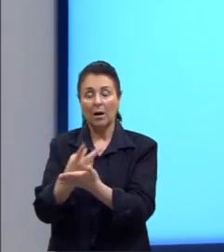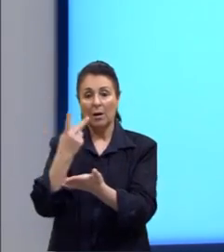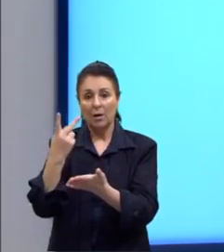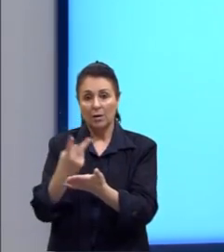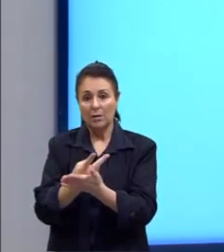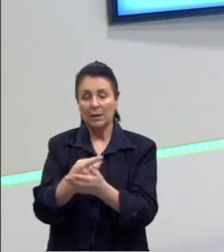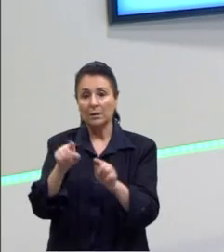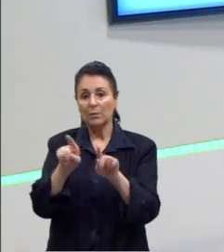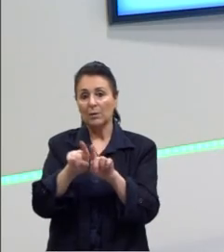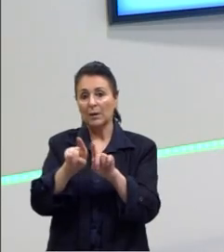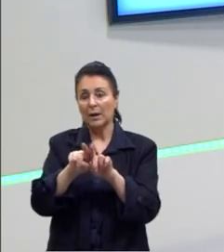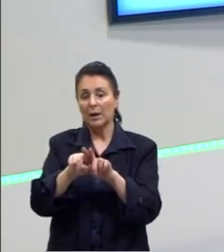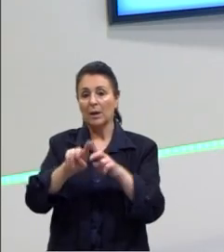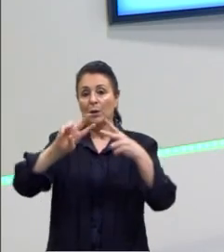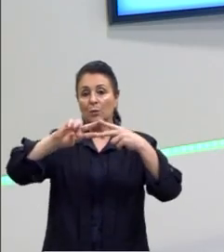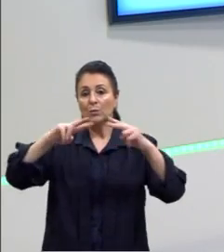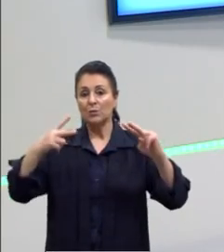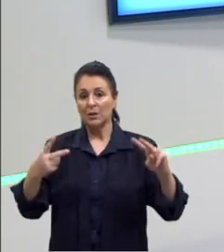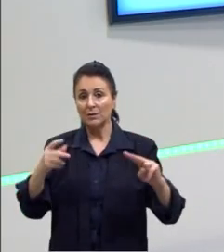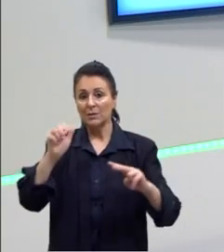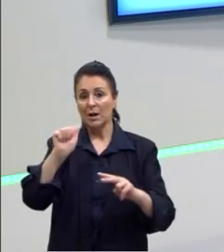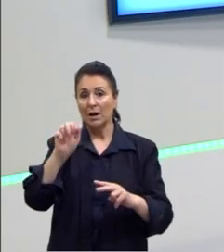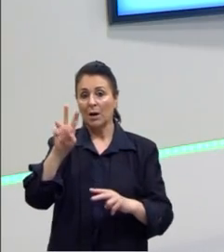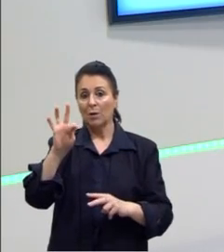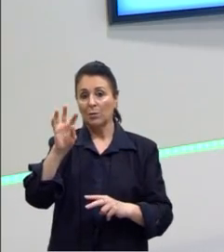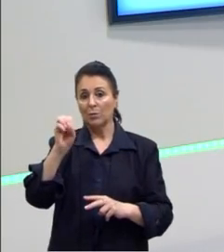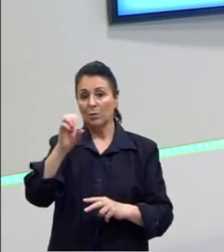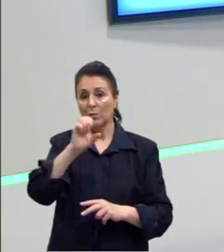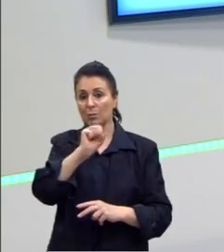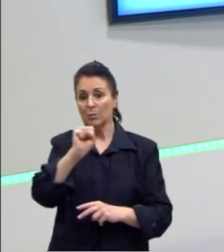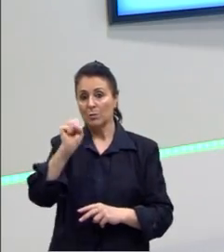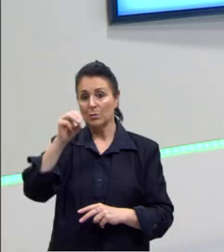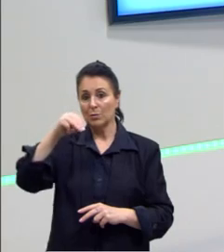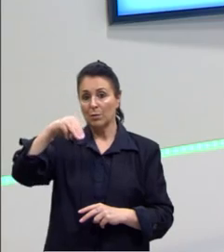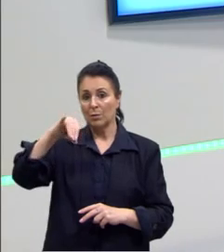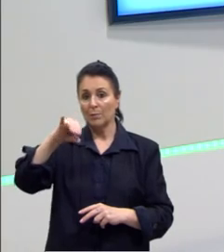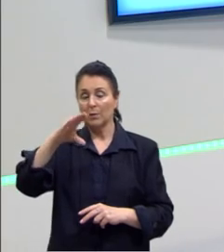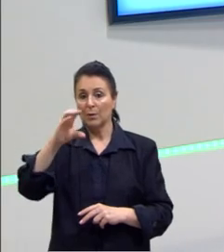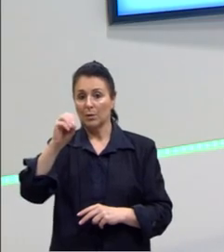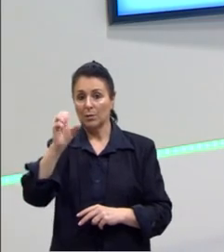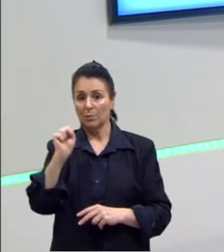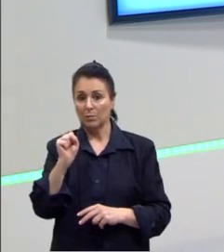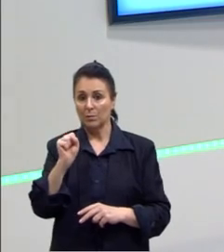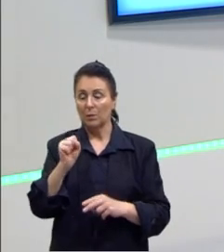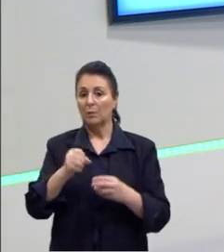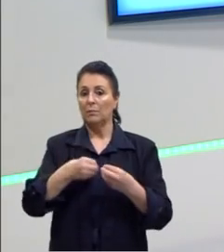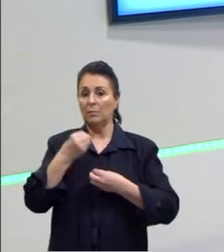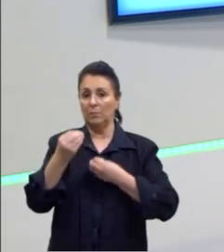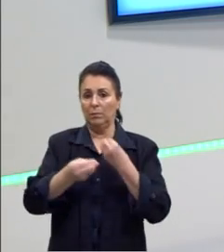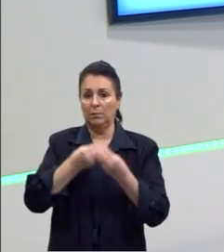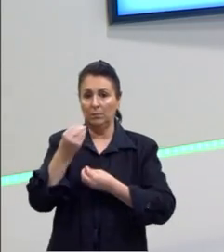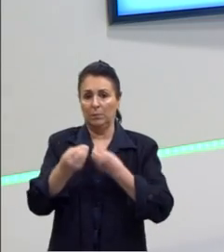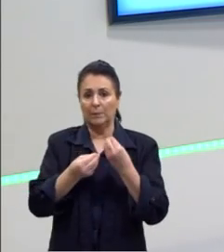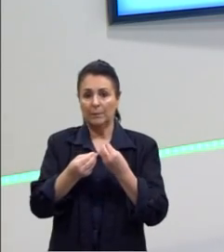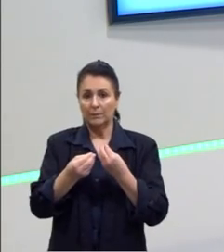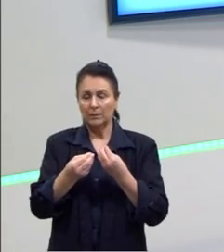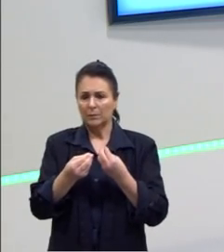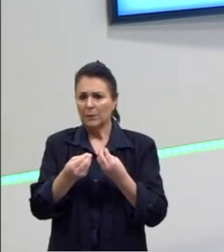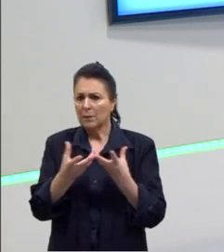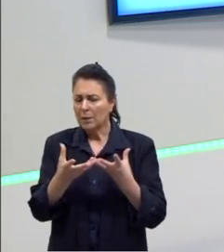autossômicos tá naqueles 22 lá pares só que eles vão se comportar de formas